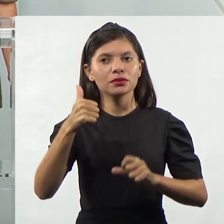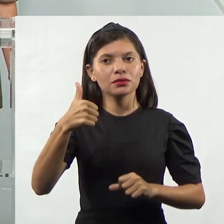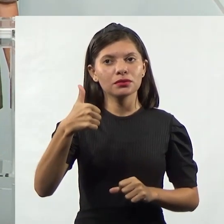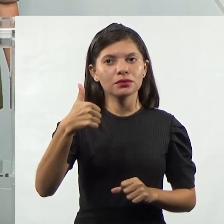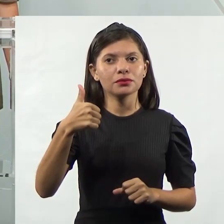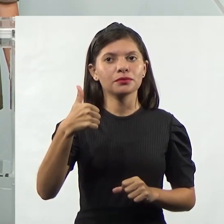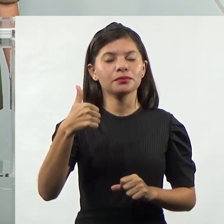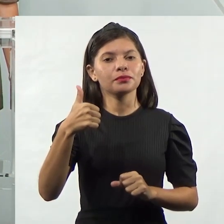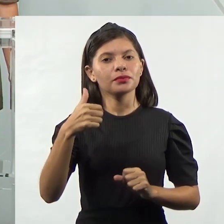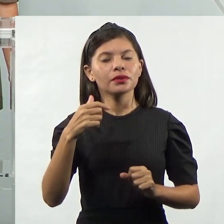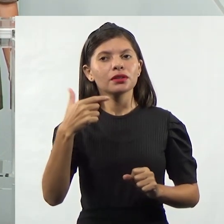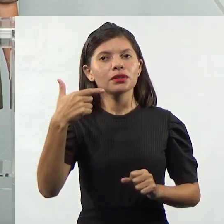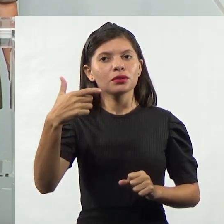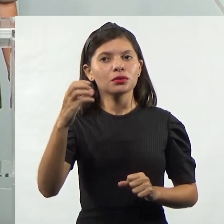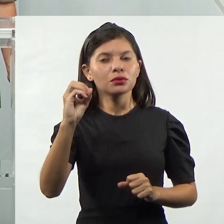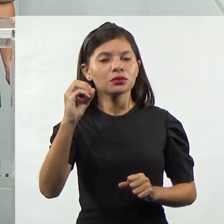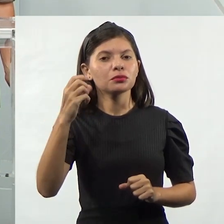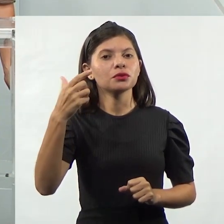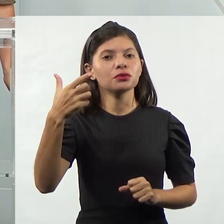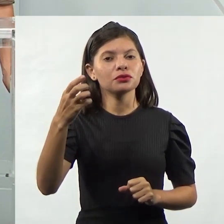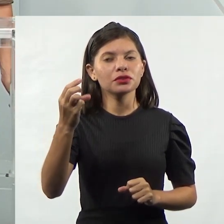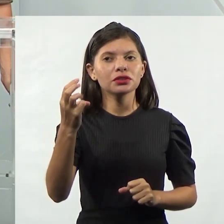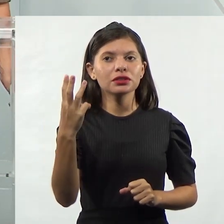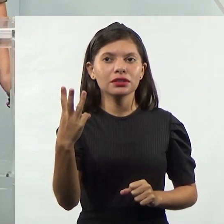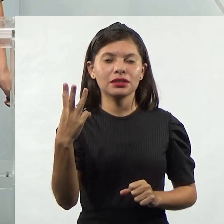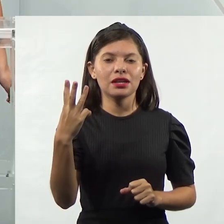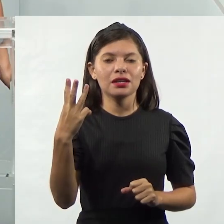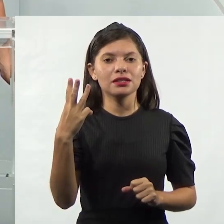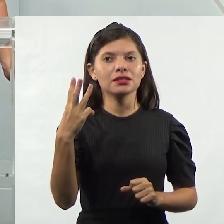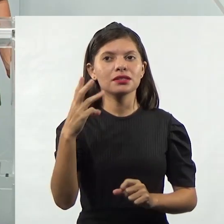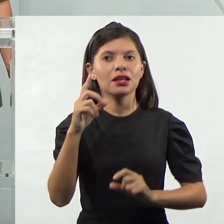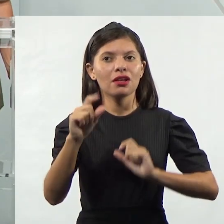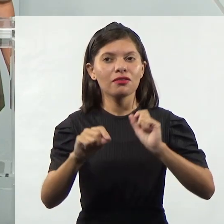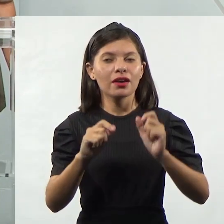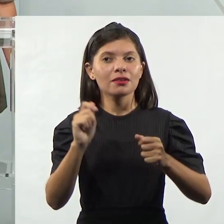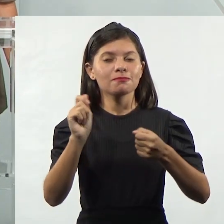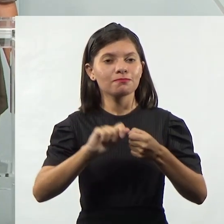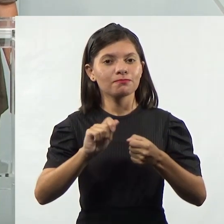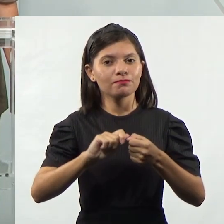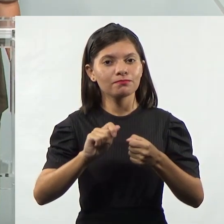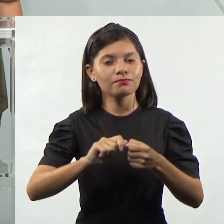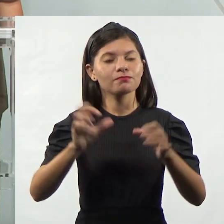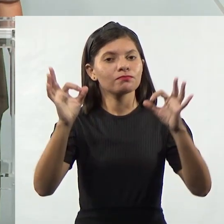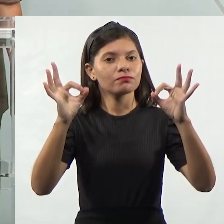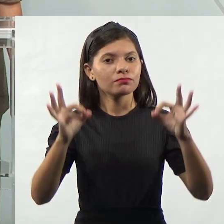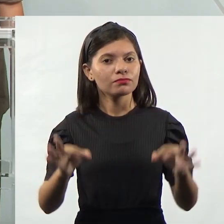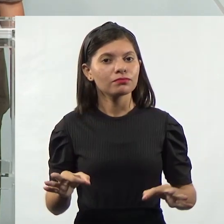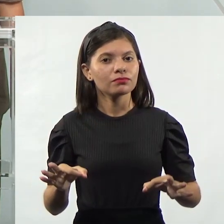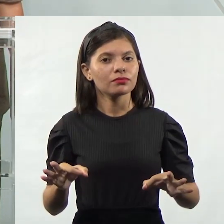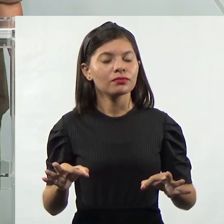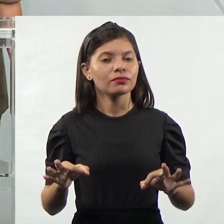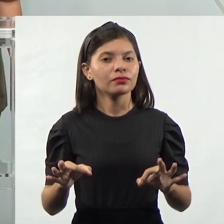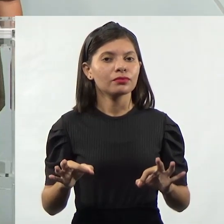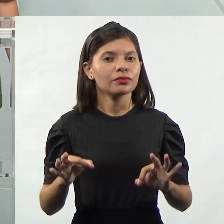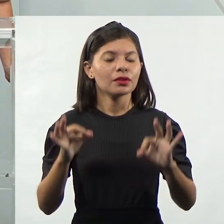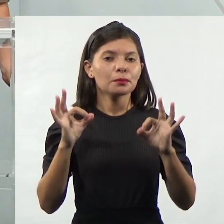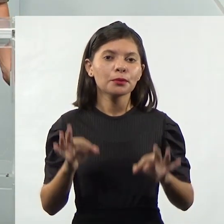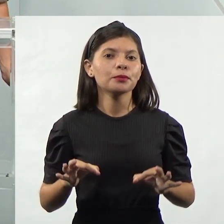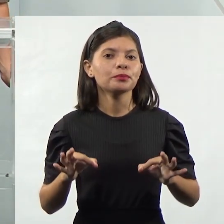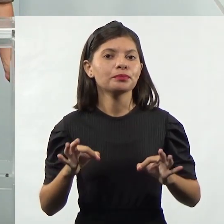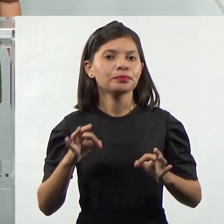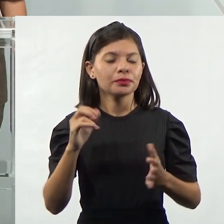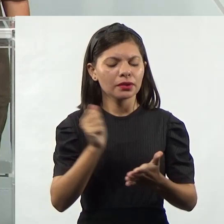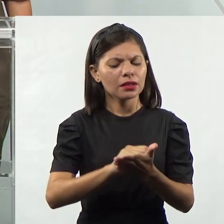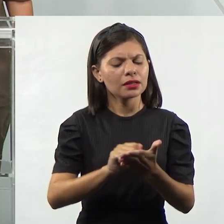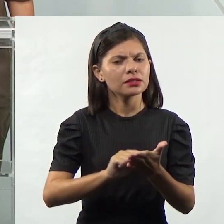de 1/4 de 2023, 2 anos depois, ela vai ter vigência plena. Tá bom? Isso,